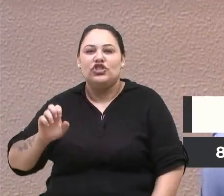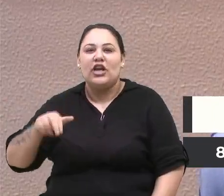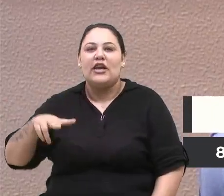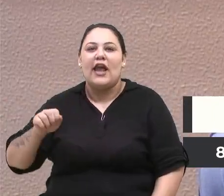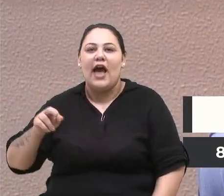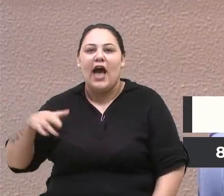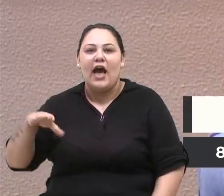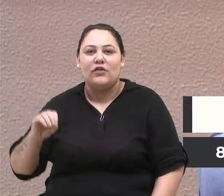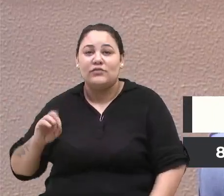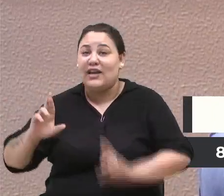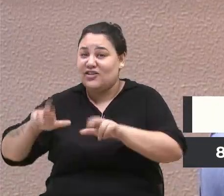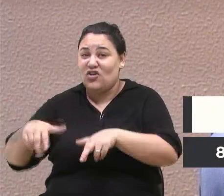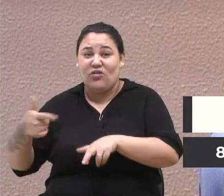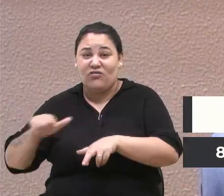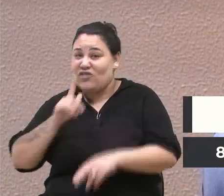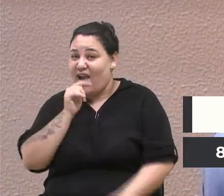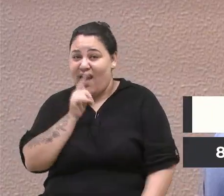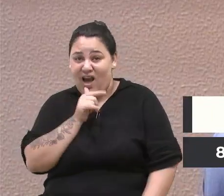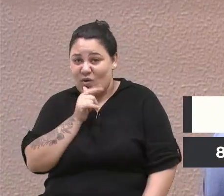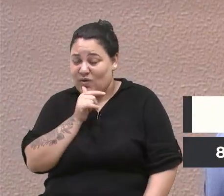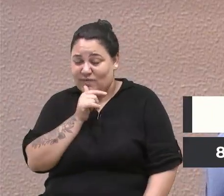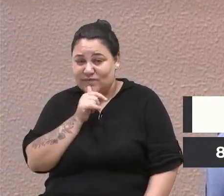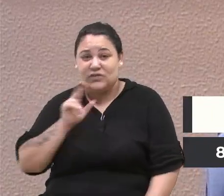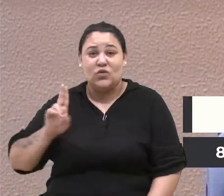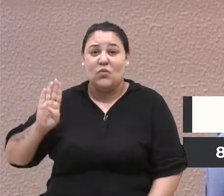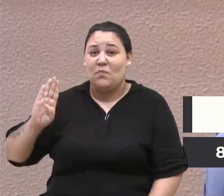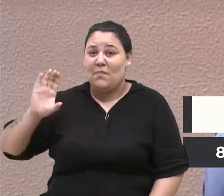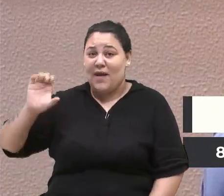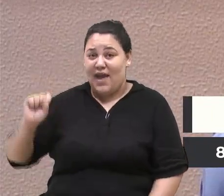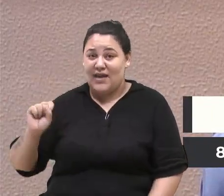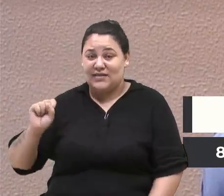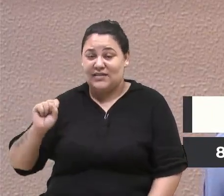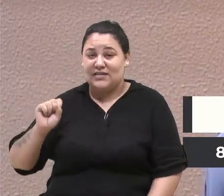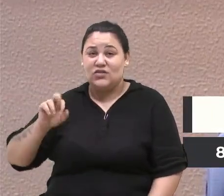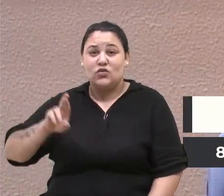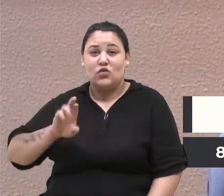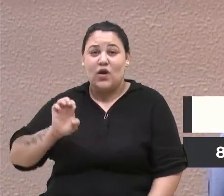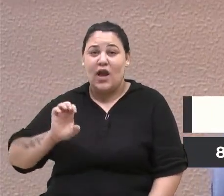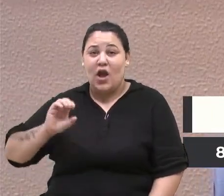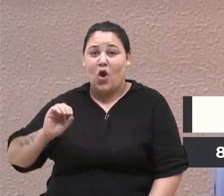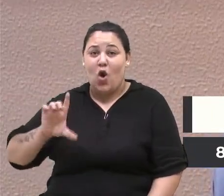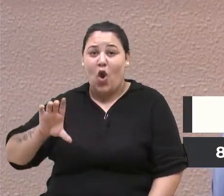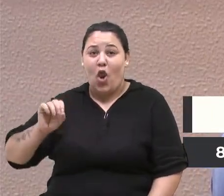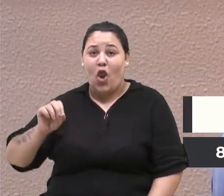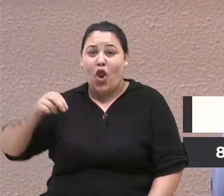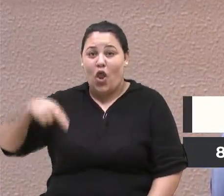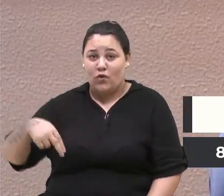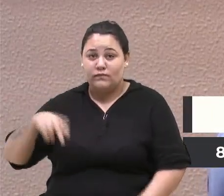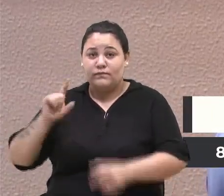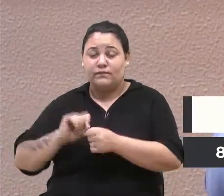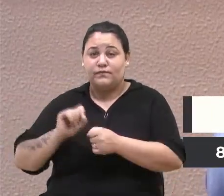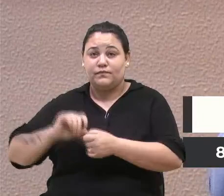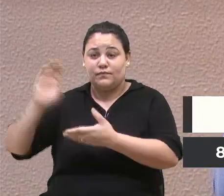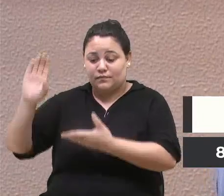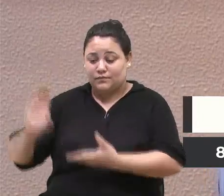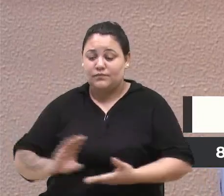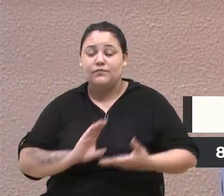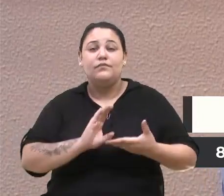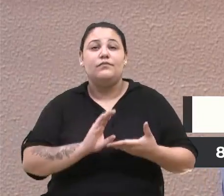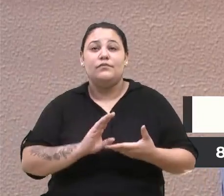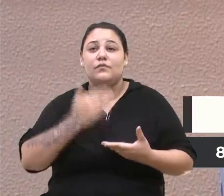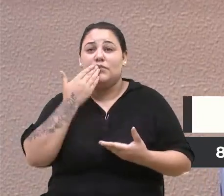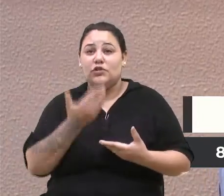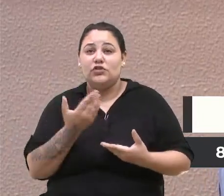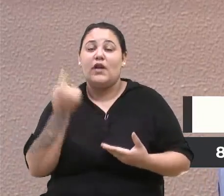água. A UBS do Reolon foi construída em virtude desse dinheiro, que recurso lá atrás que foi visto por causa